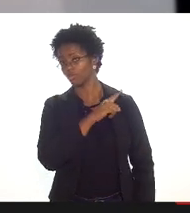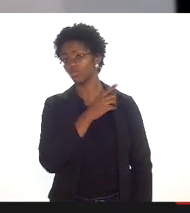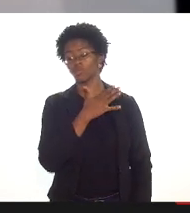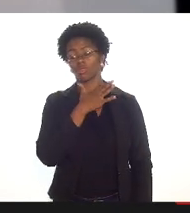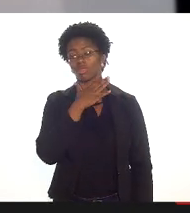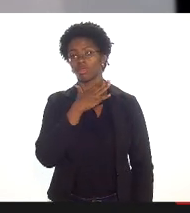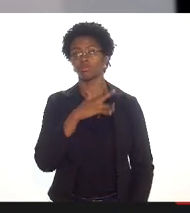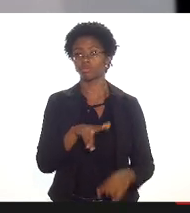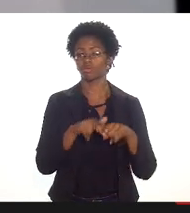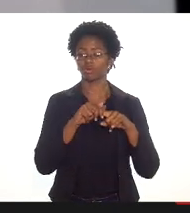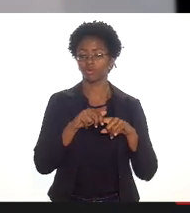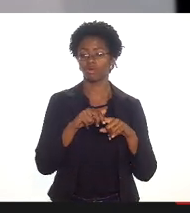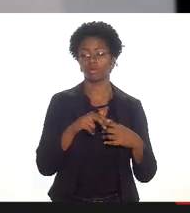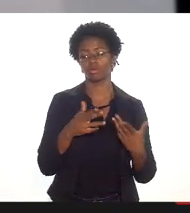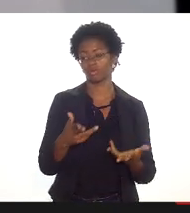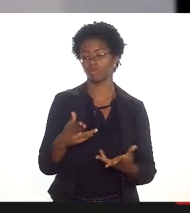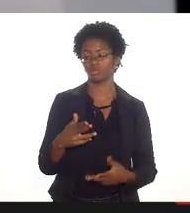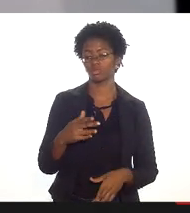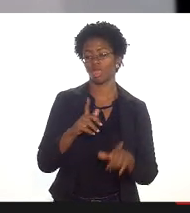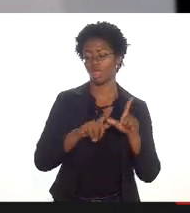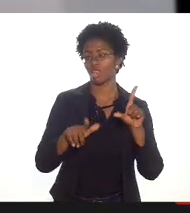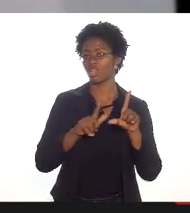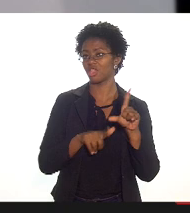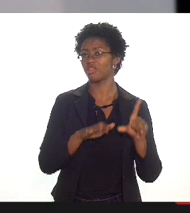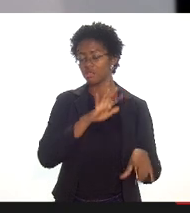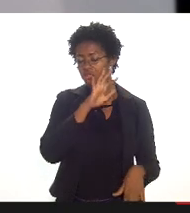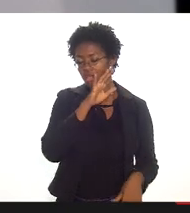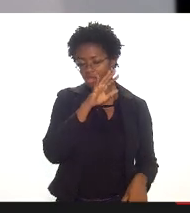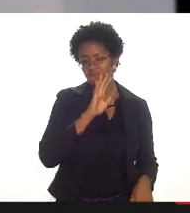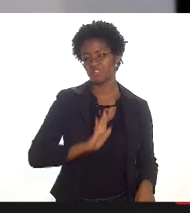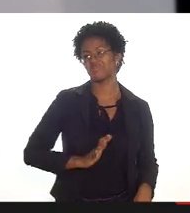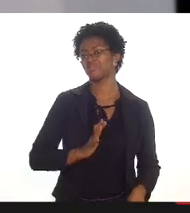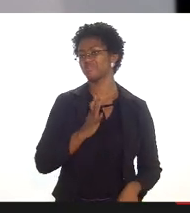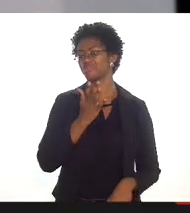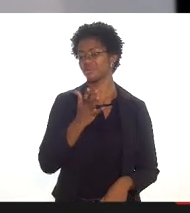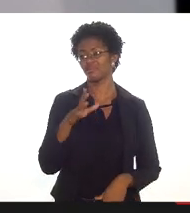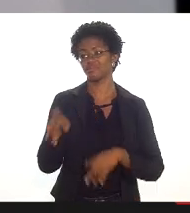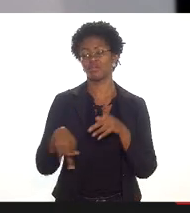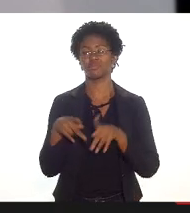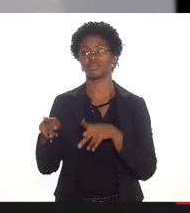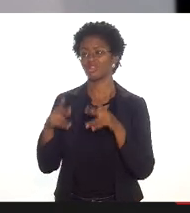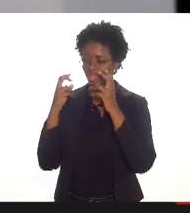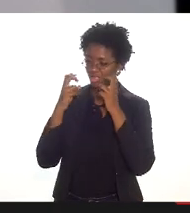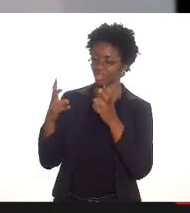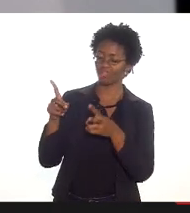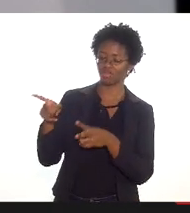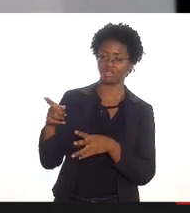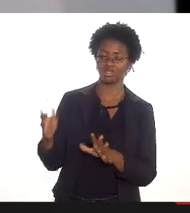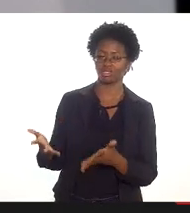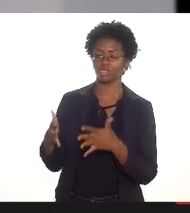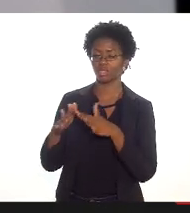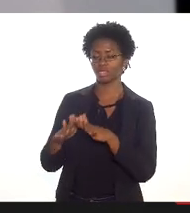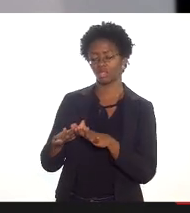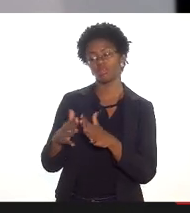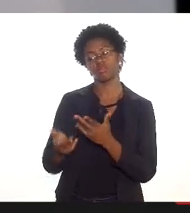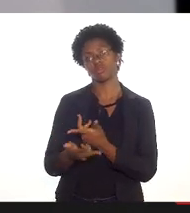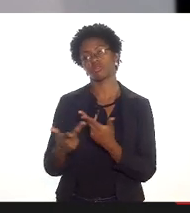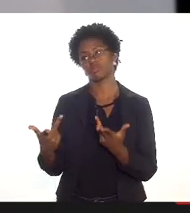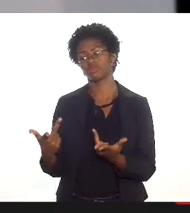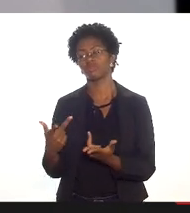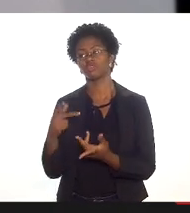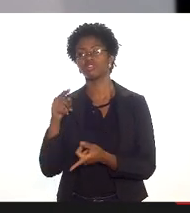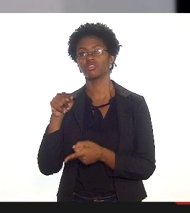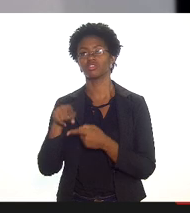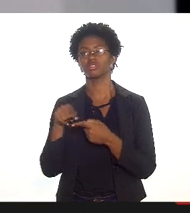virou uma legenda maldita para a sociedade, né, para a população, e esse problema da integração era um dos aspectos